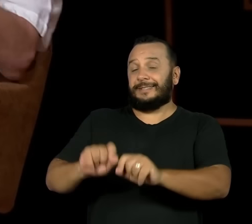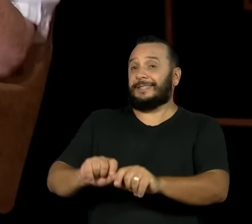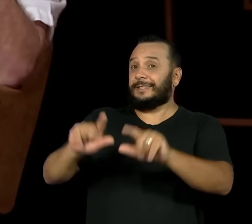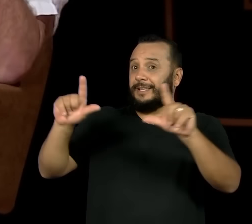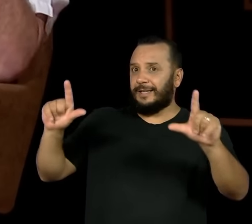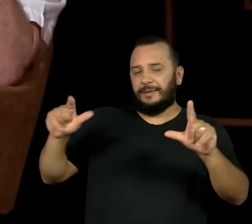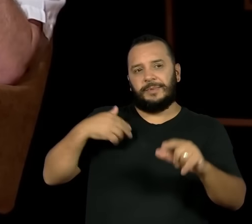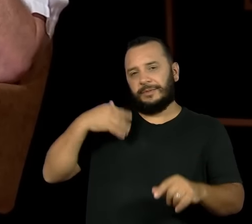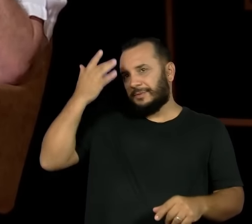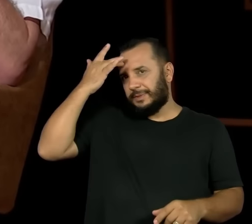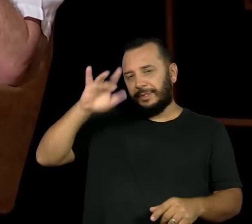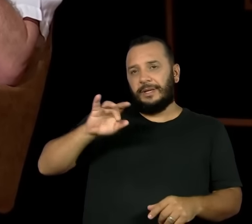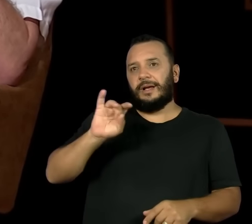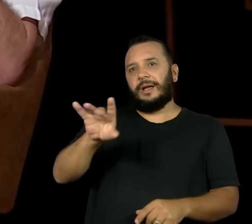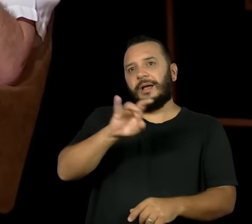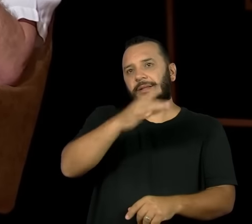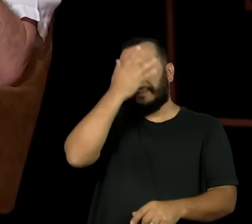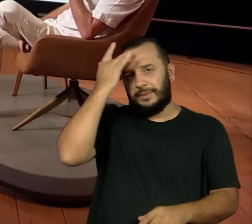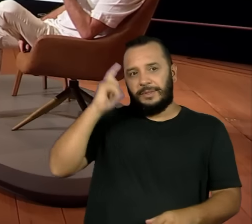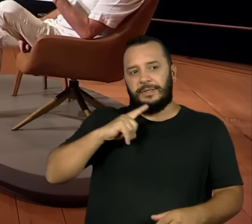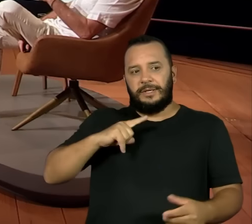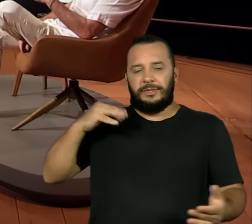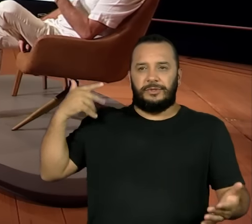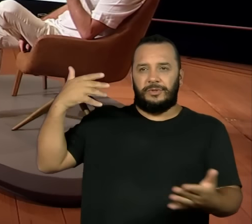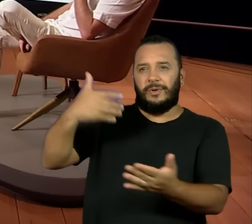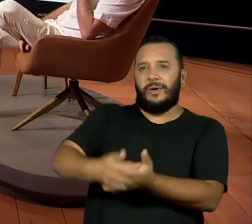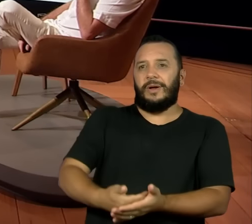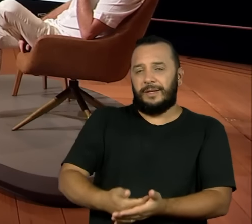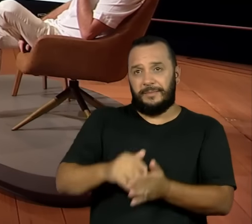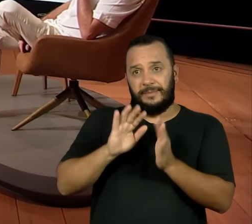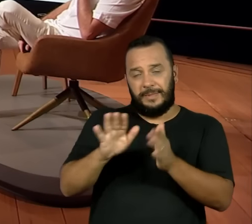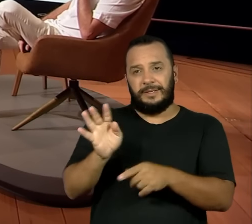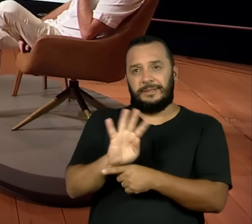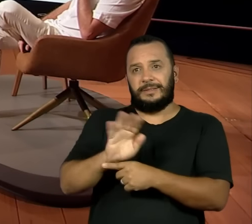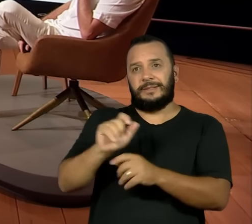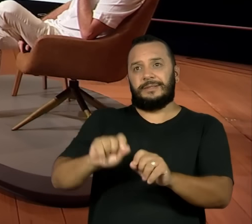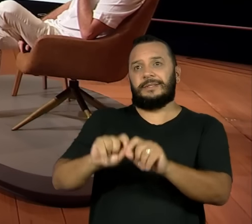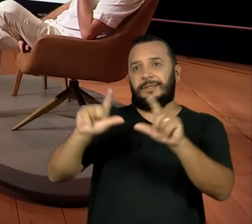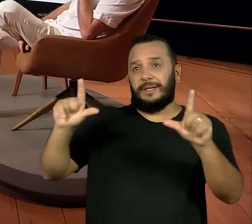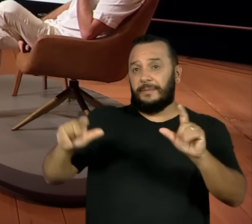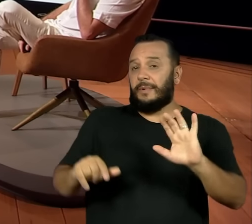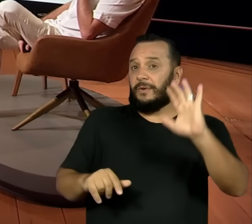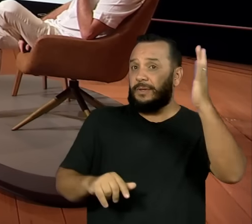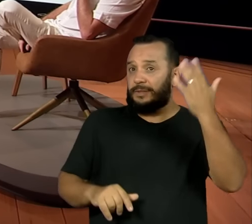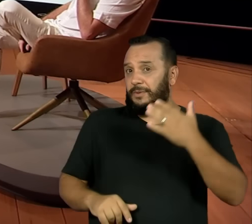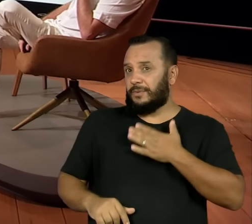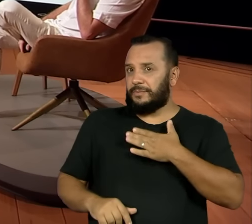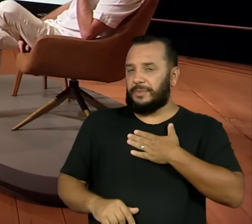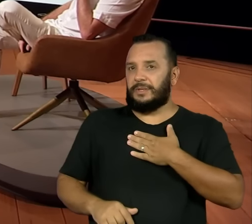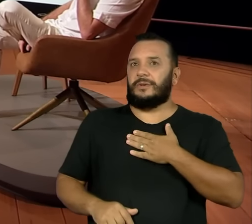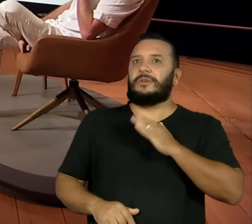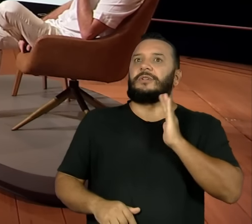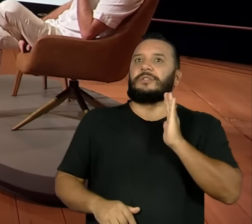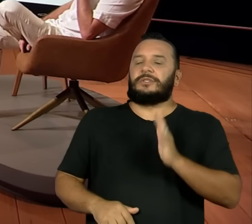um tem sua trajetória assim mas o cinema para mim aconteceu comigo já